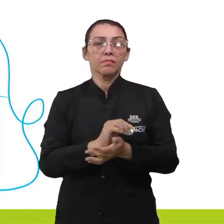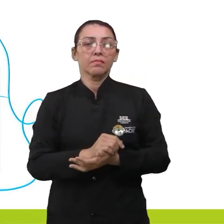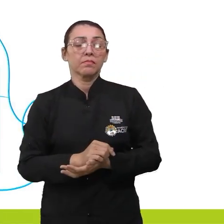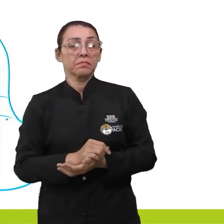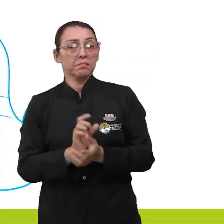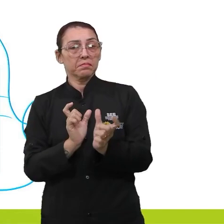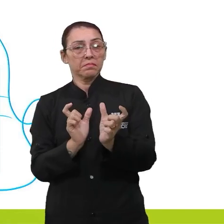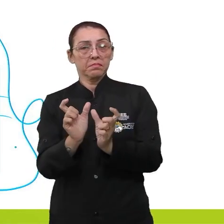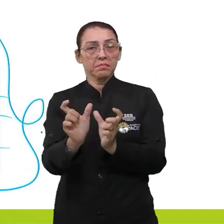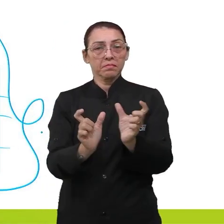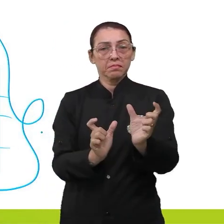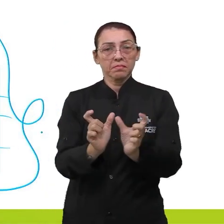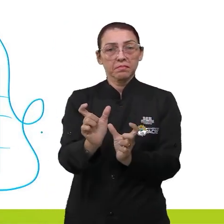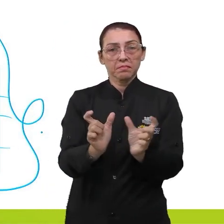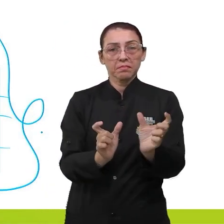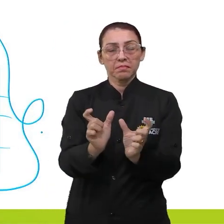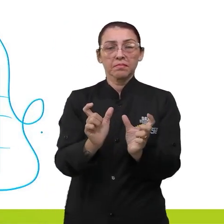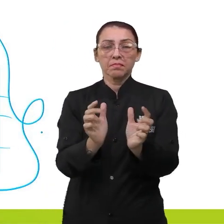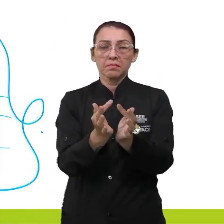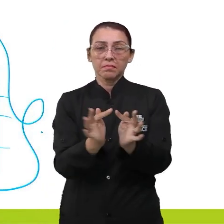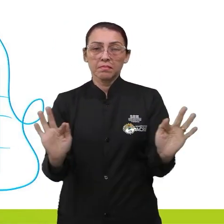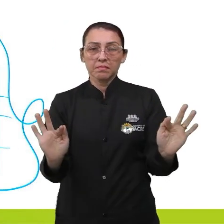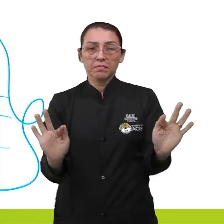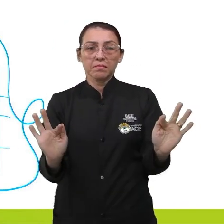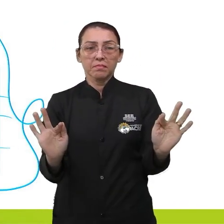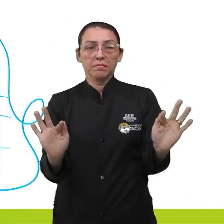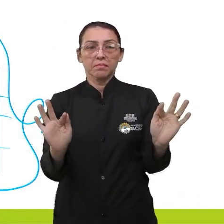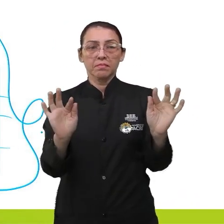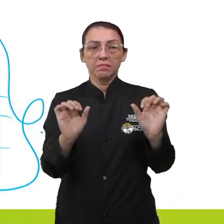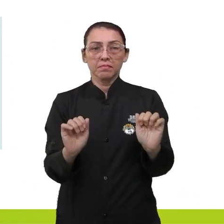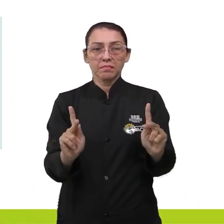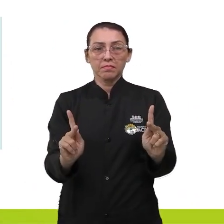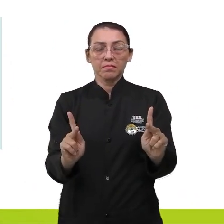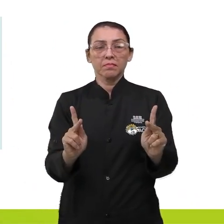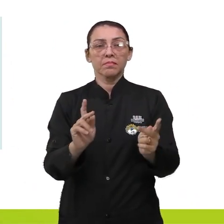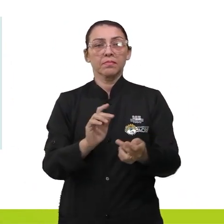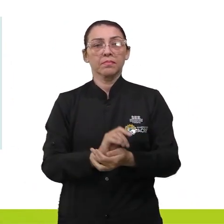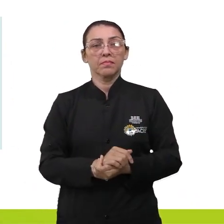somente palavras, frases soltas, certo?